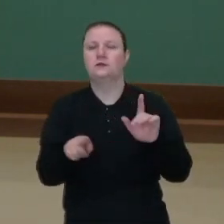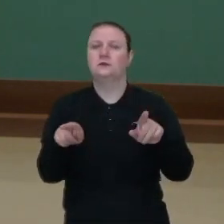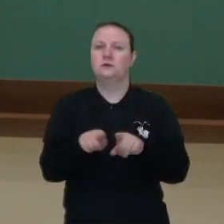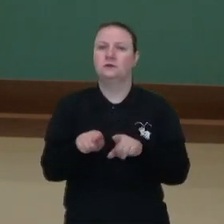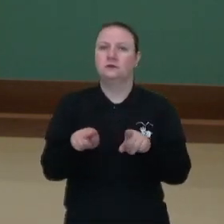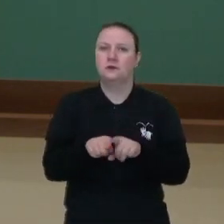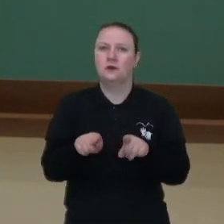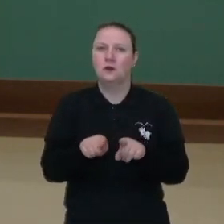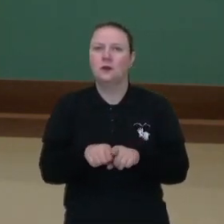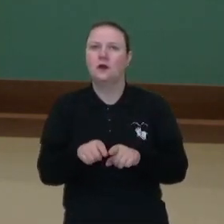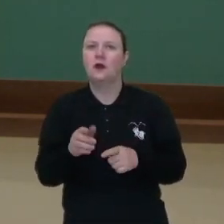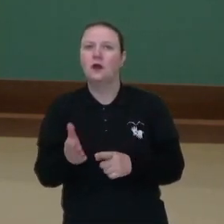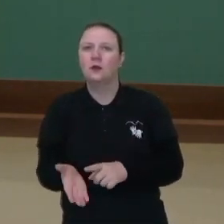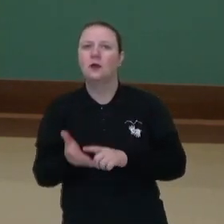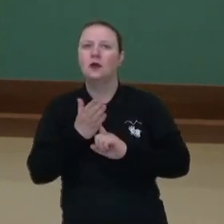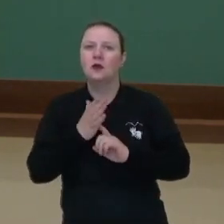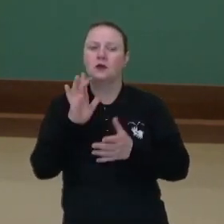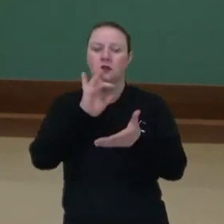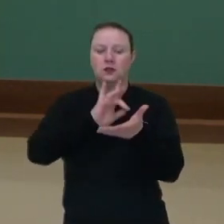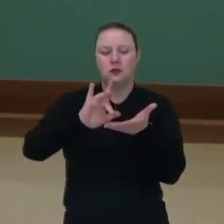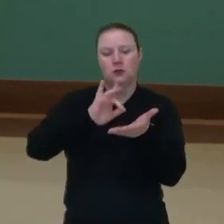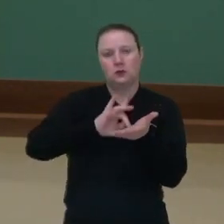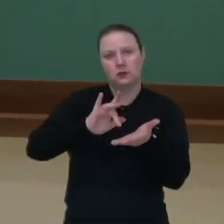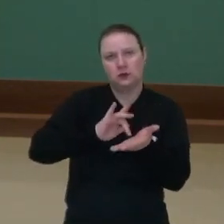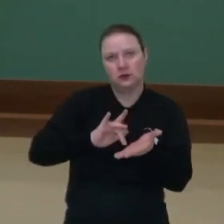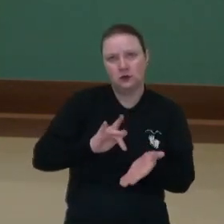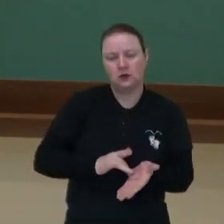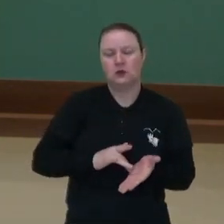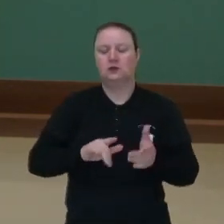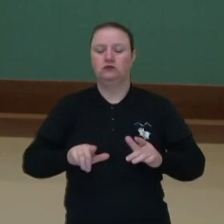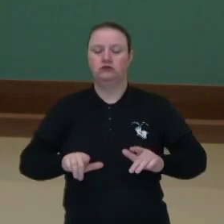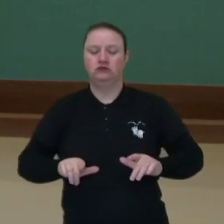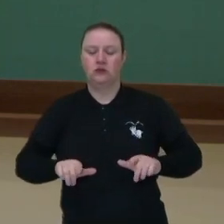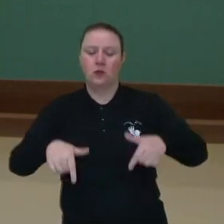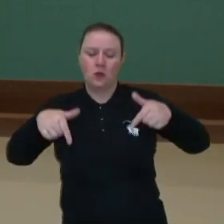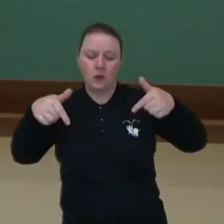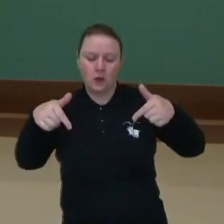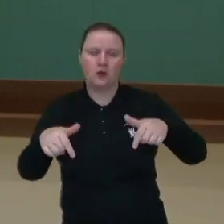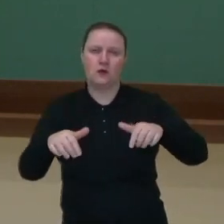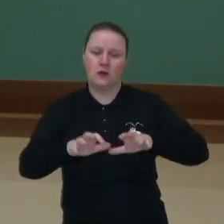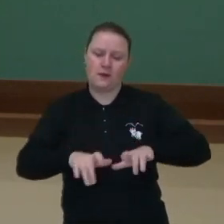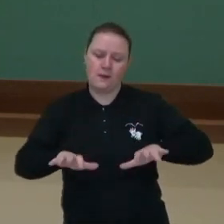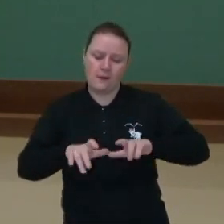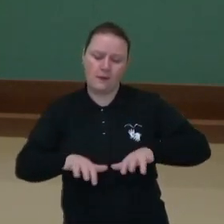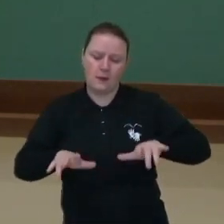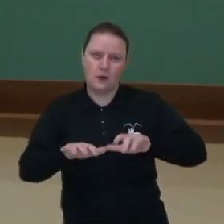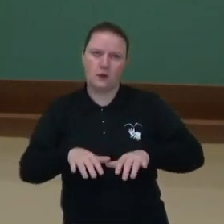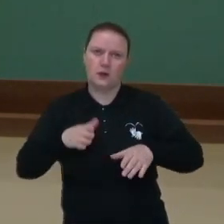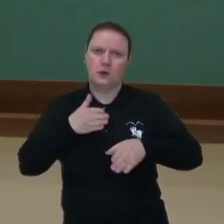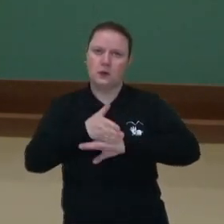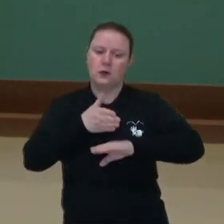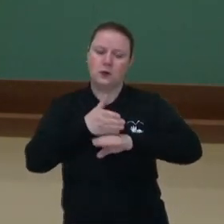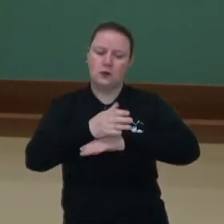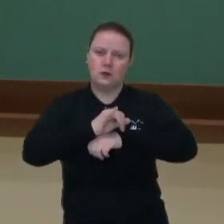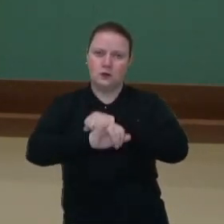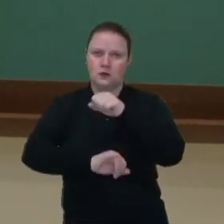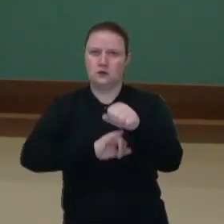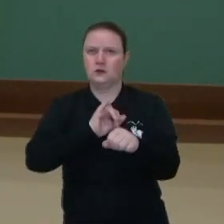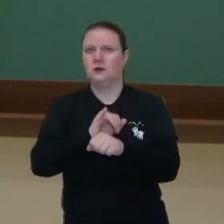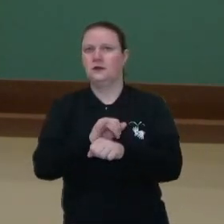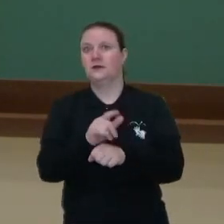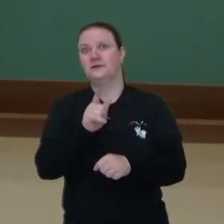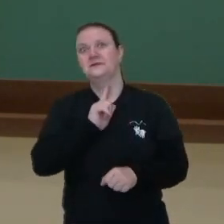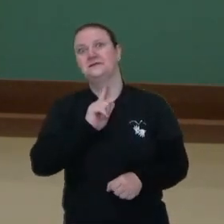nossos equipamentos celular, por exemplo, notebooks. Então, ali de fácil acesso, né, a essas